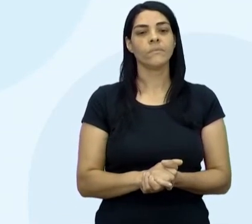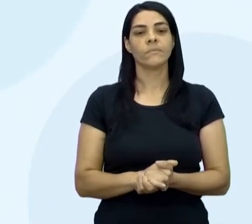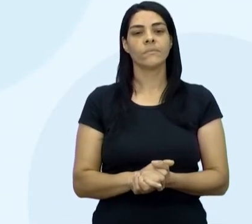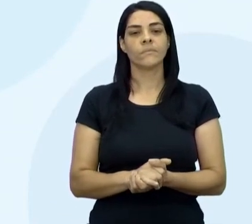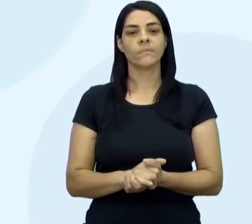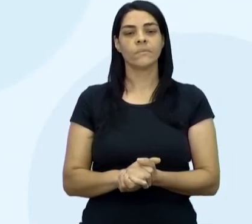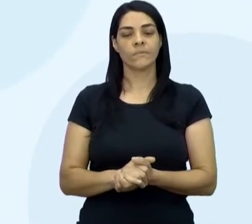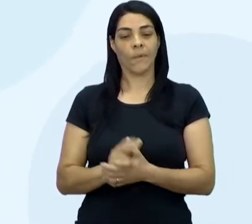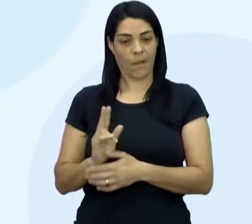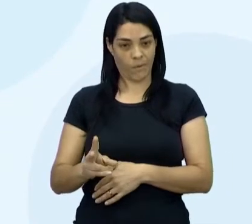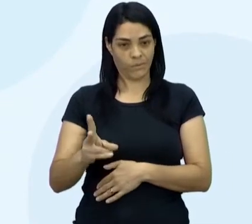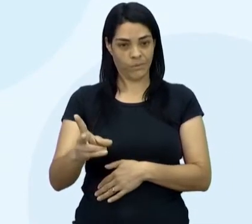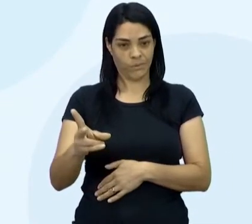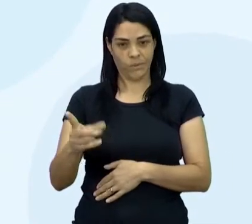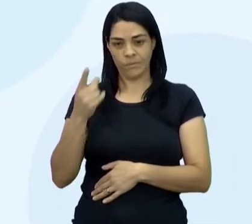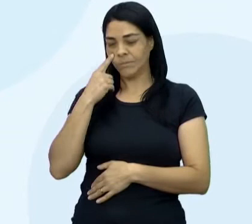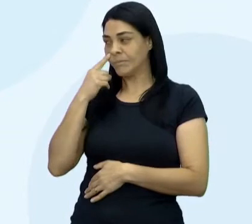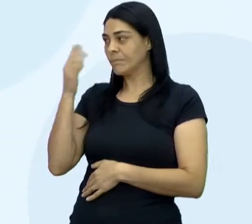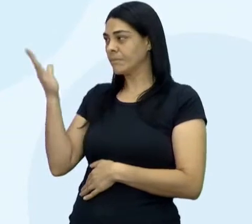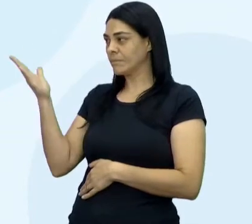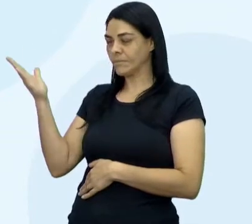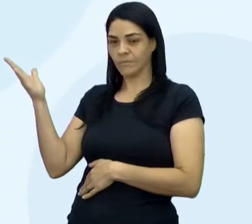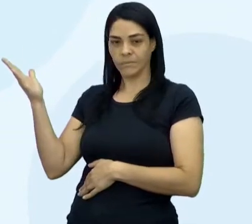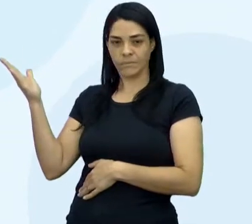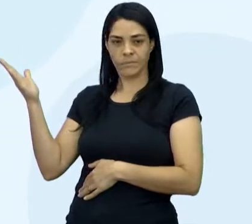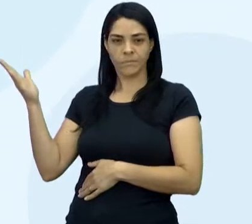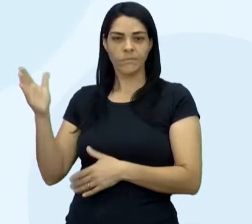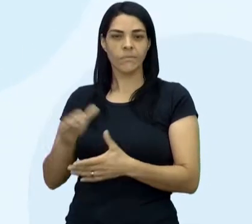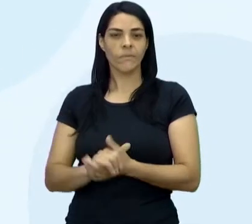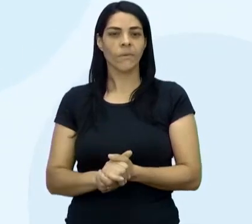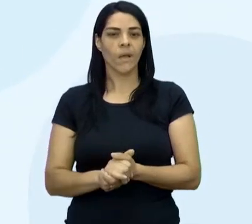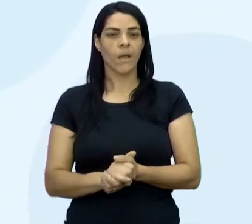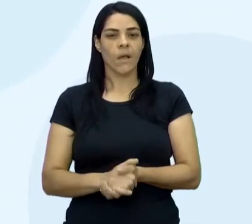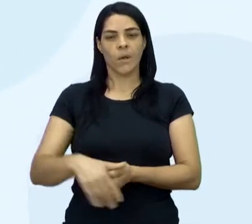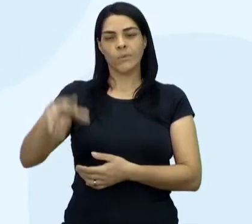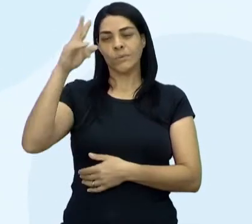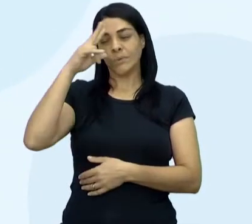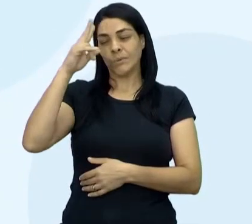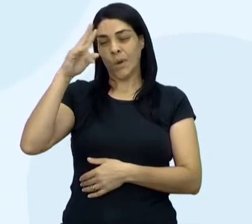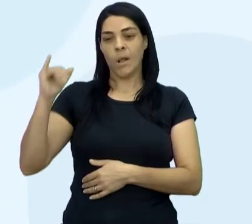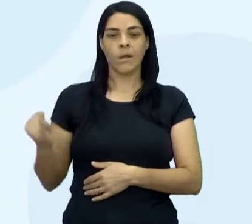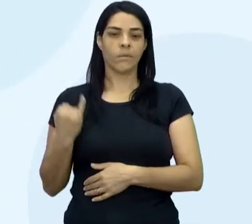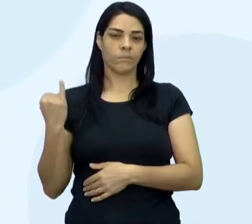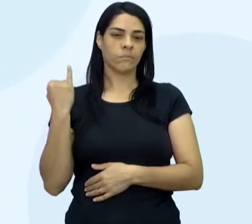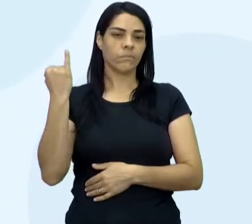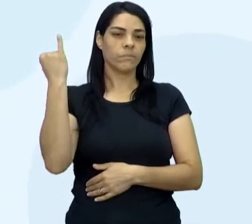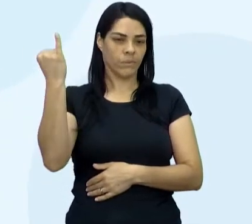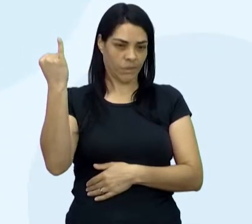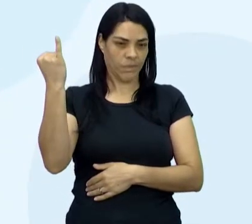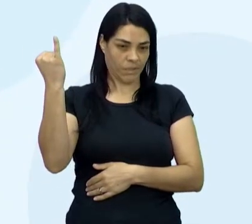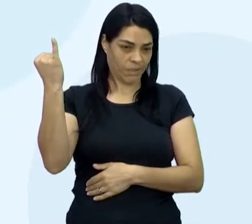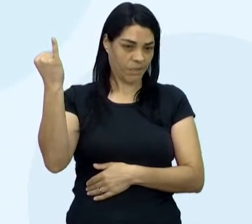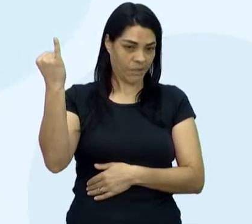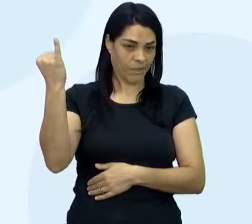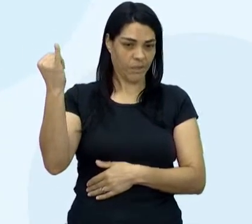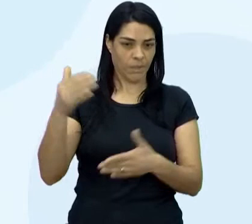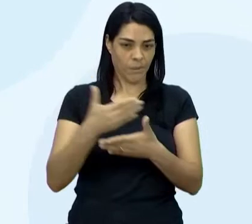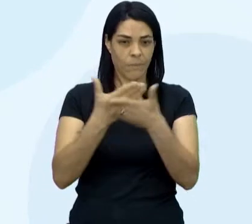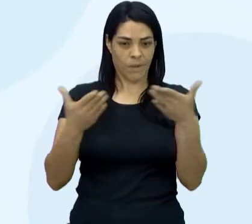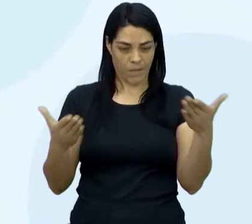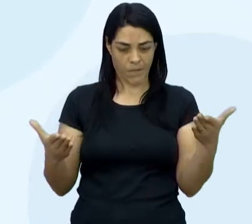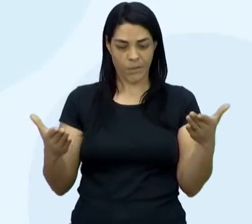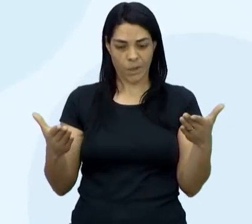continuando aí na tela fatos históricos é importantes né Para a gente entender a questão do